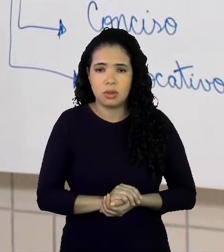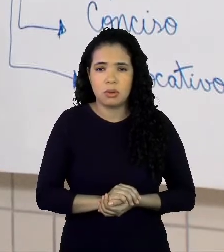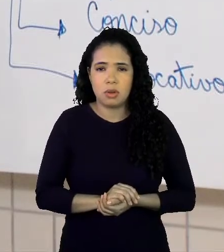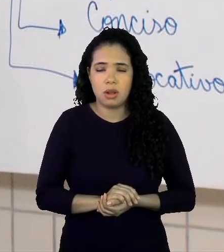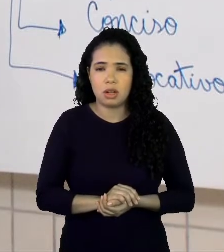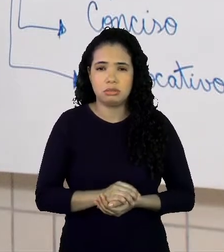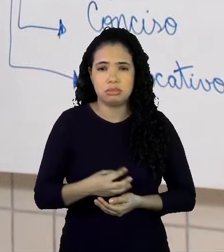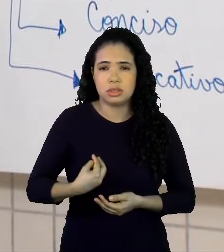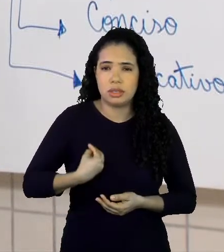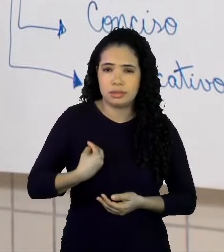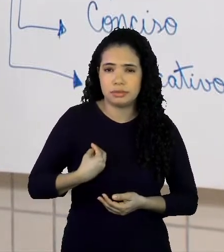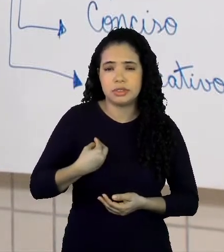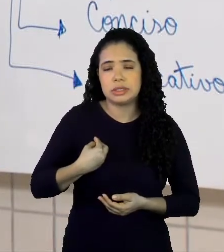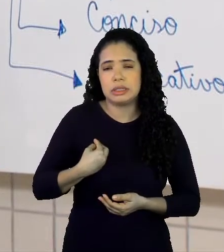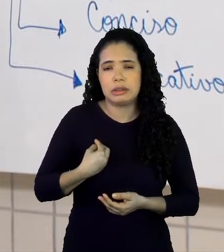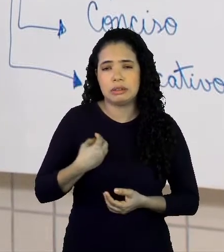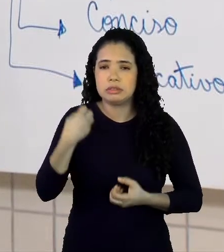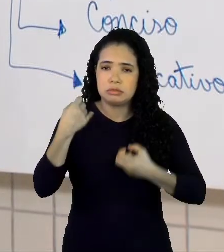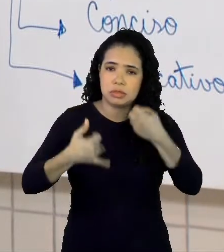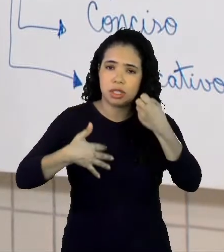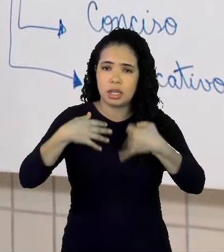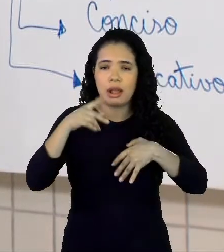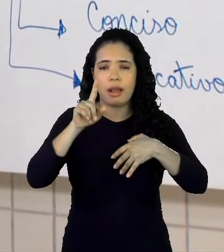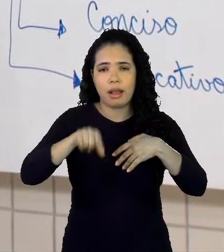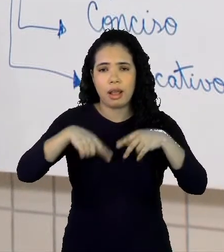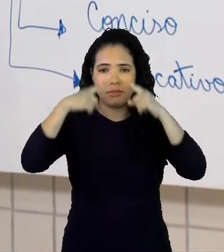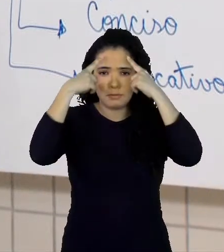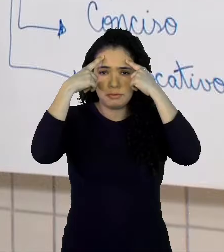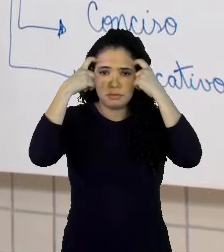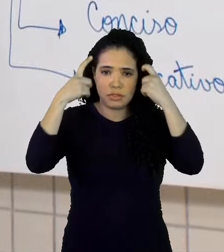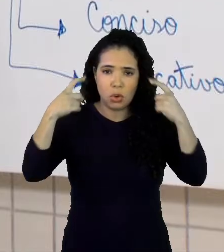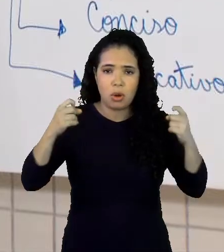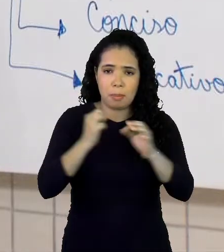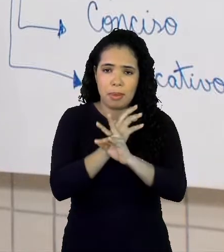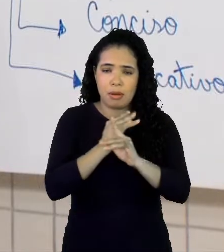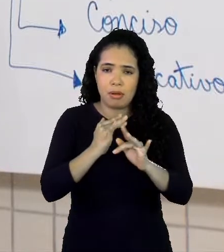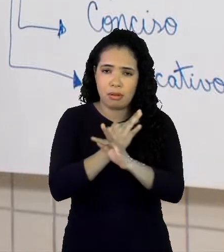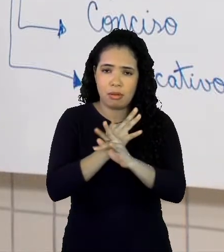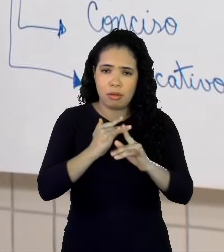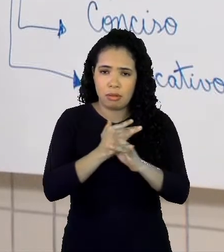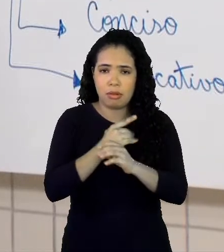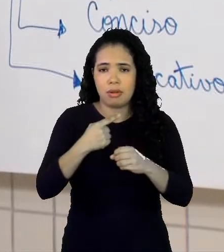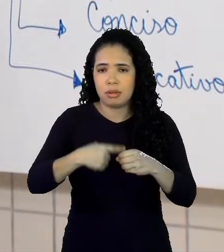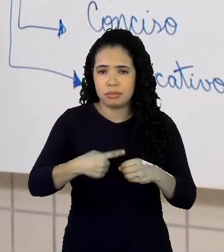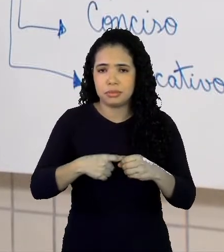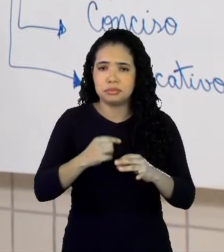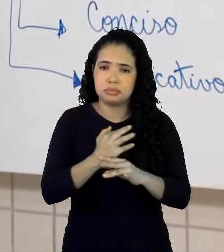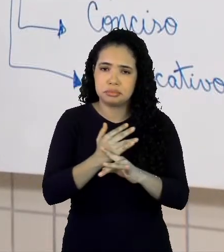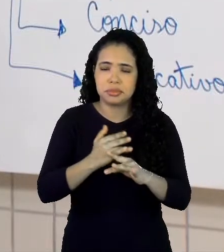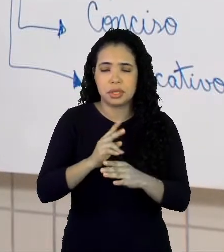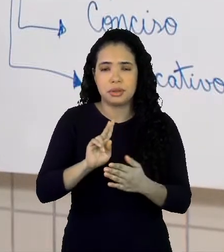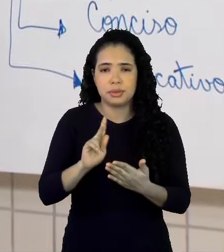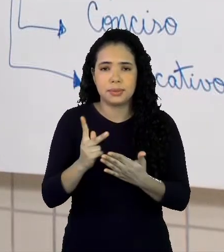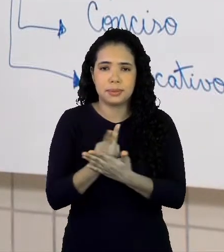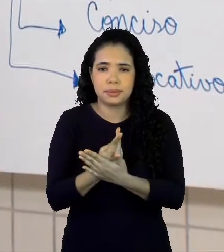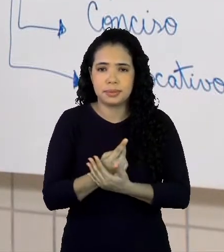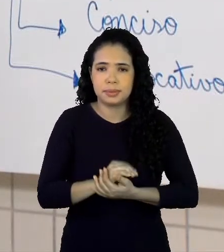cotidiano, né? Que é a violência, né? A violência urbana, a violência em todos os meios que acontecem,